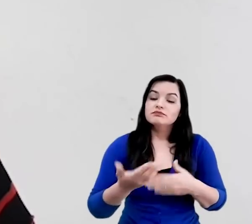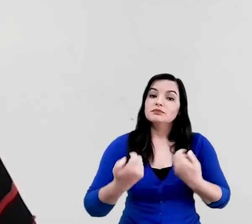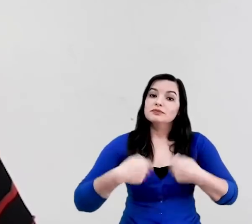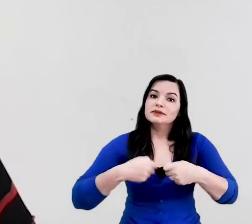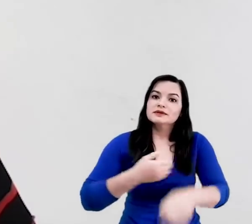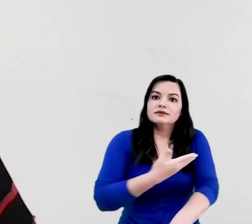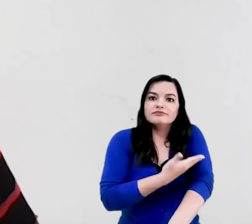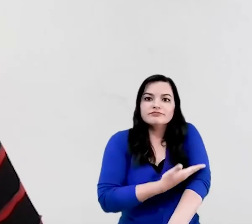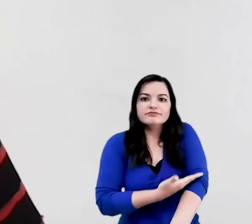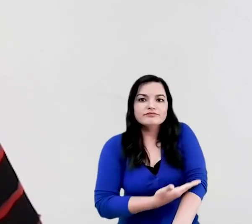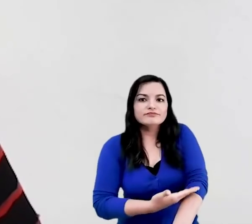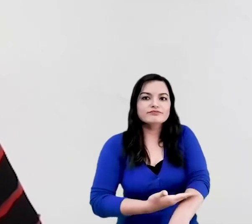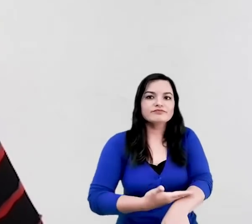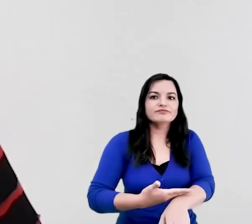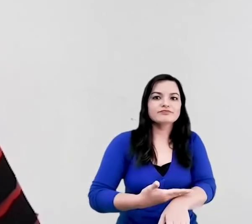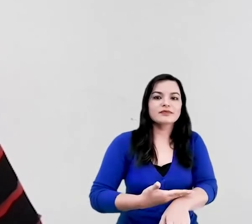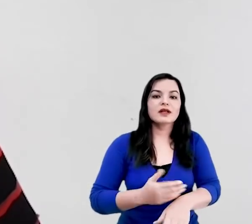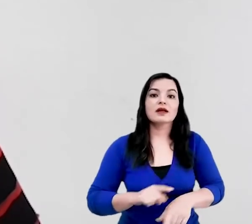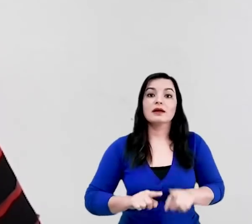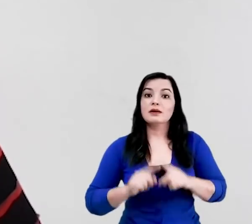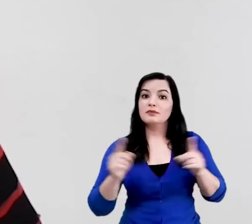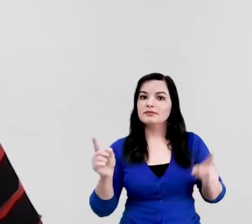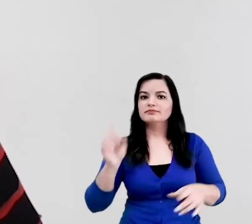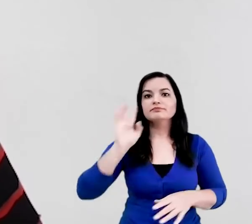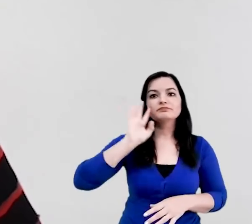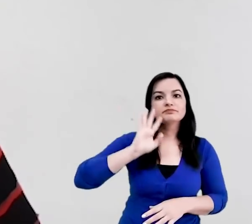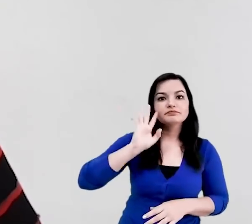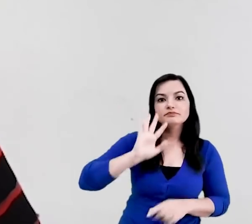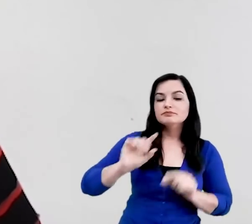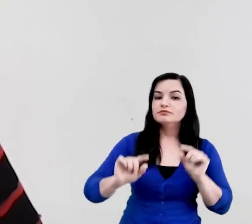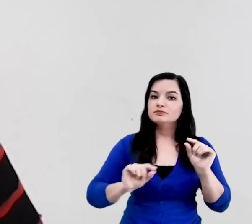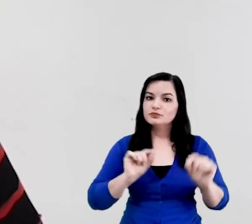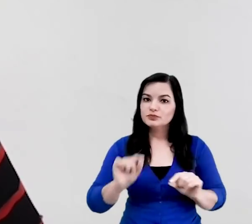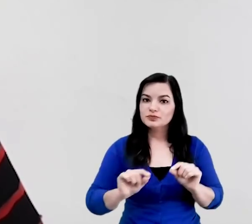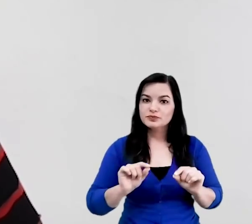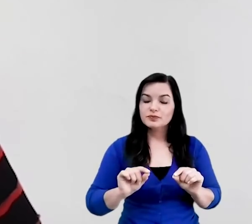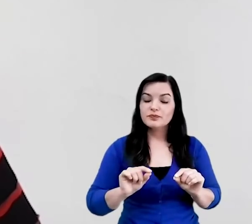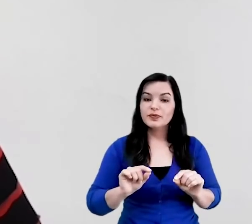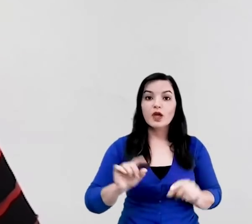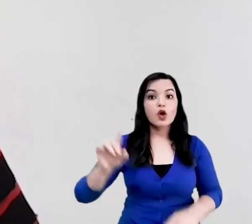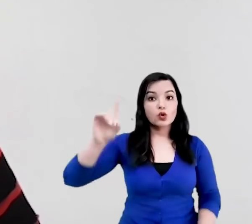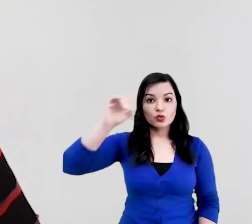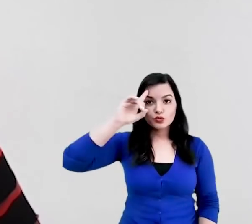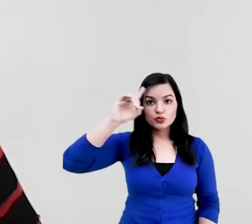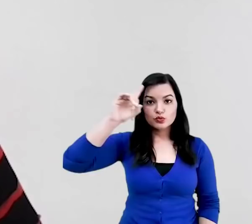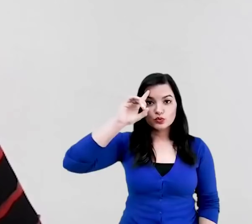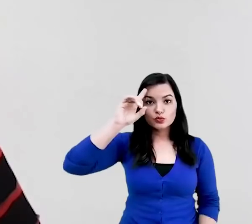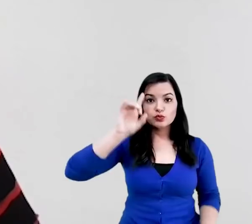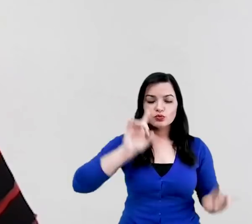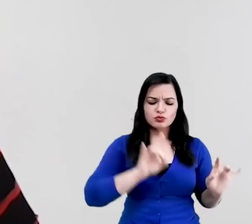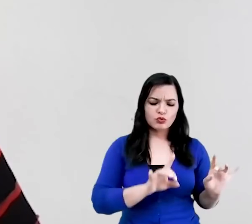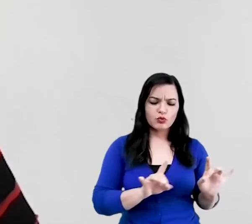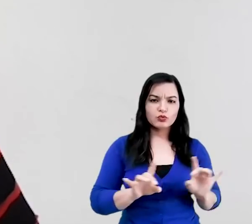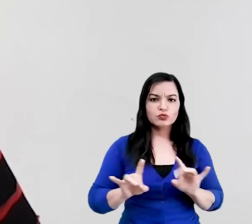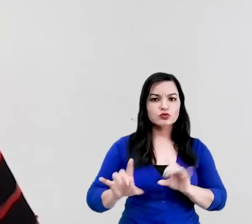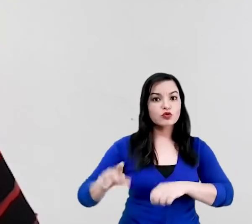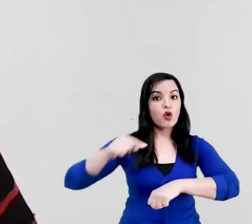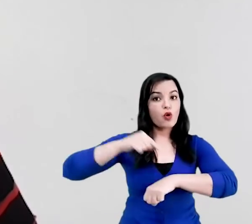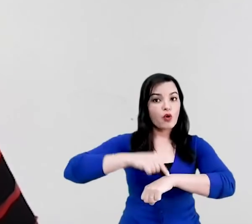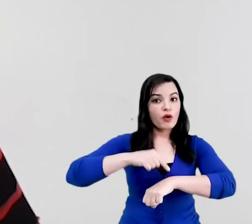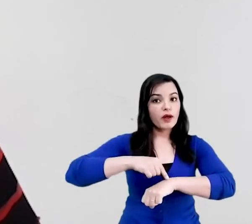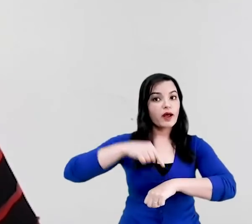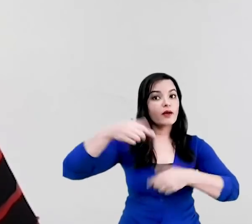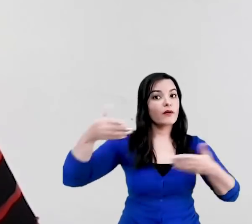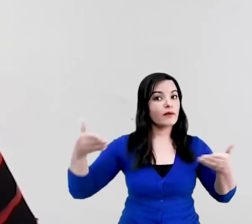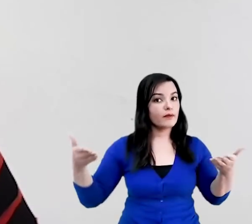a fazer, mas seria bem legal que todos os dias, neste horário que você já sabe que